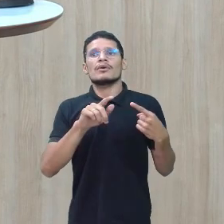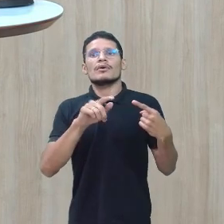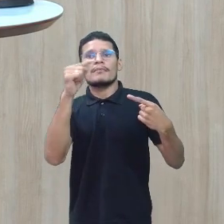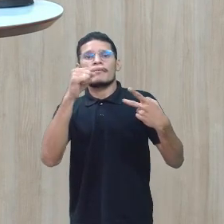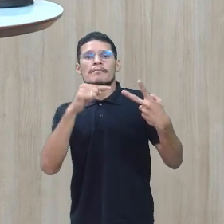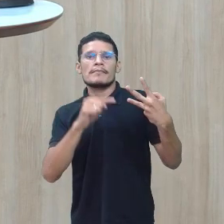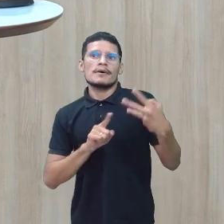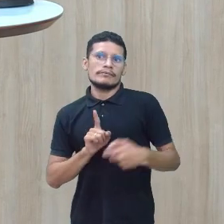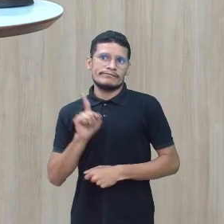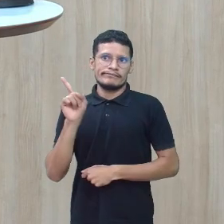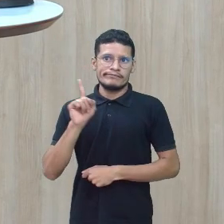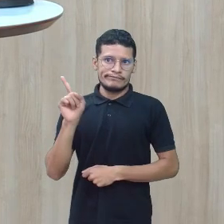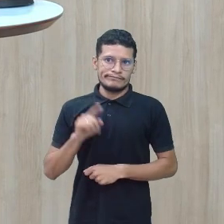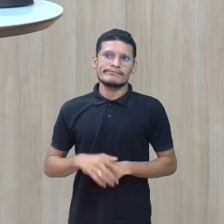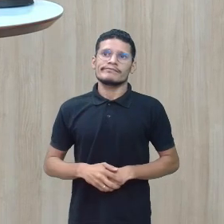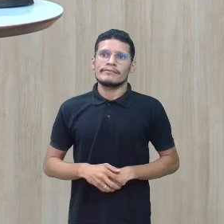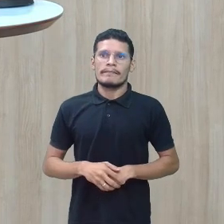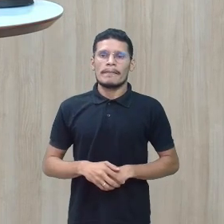umíferos.